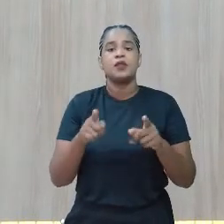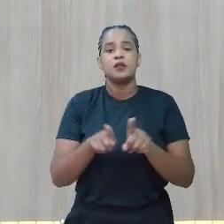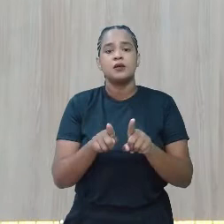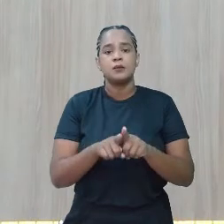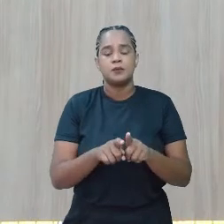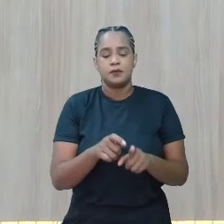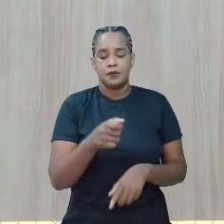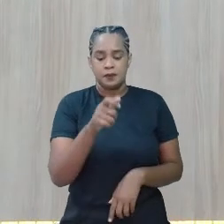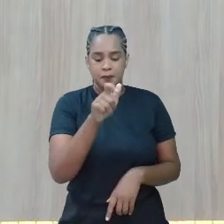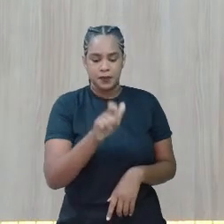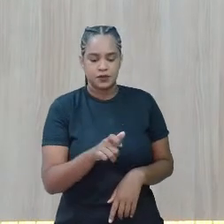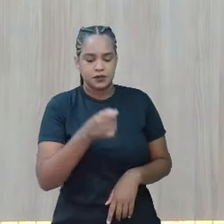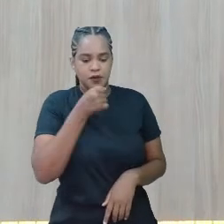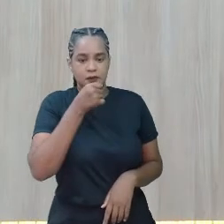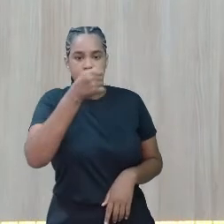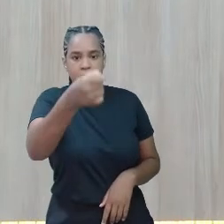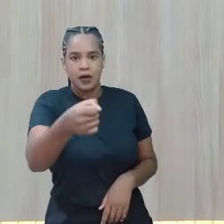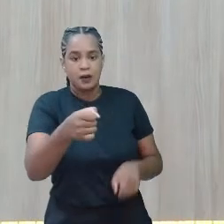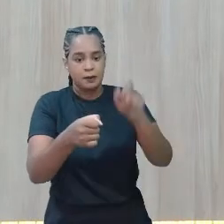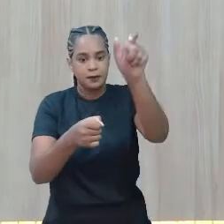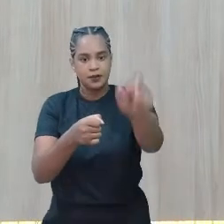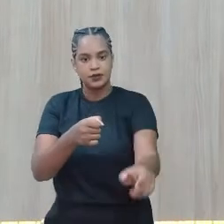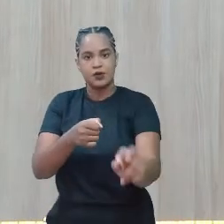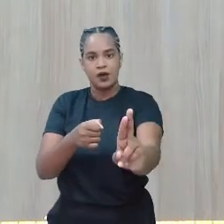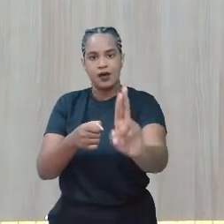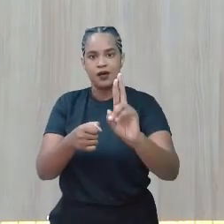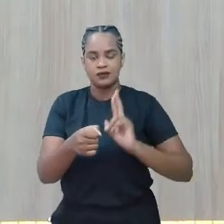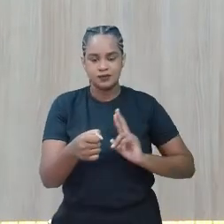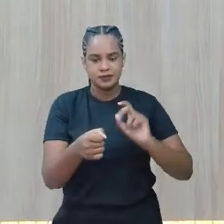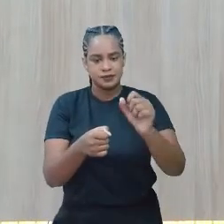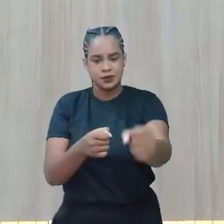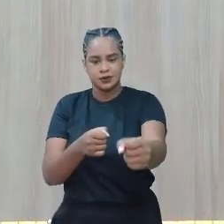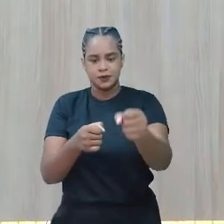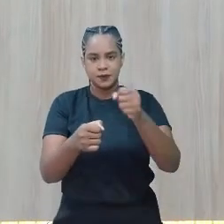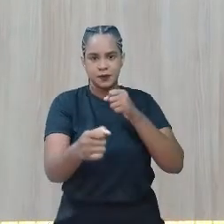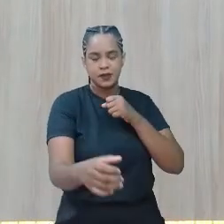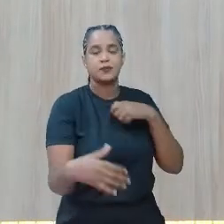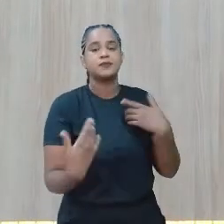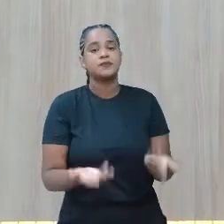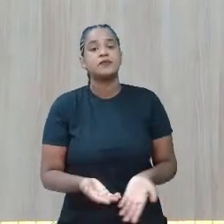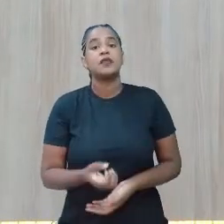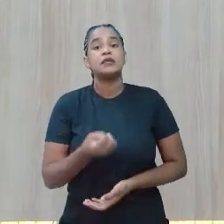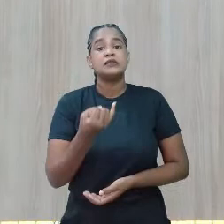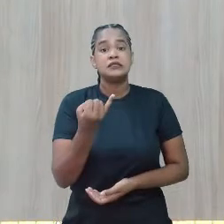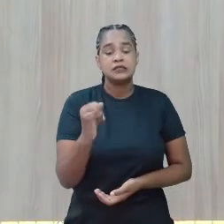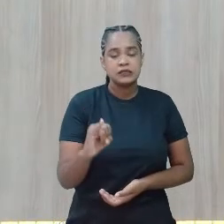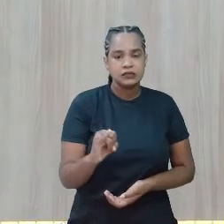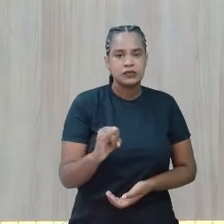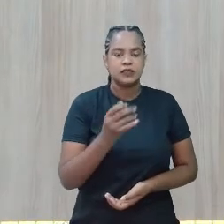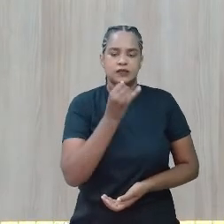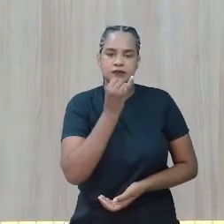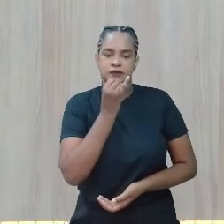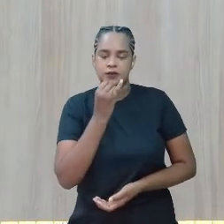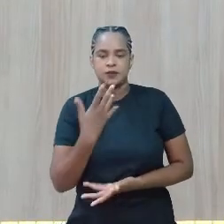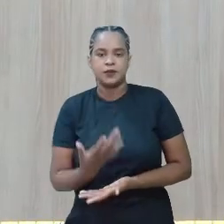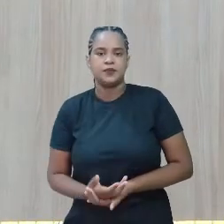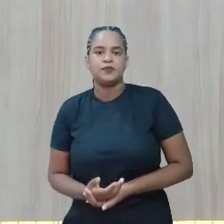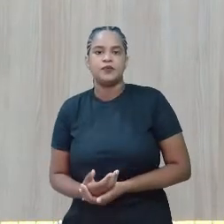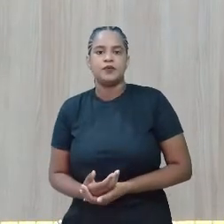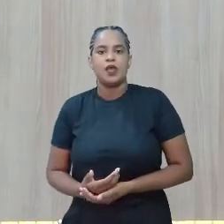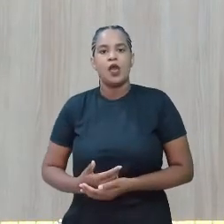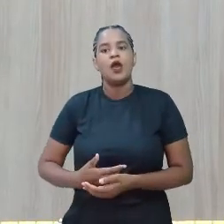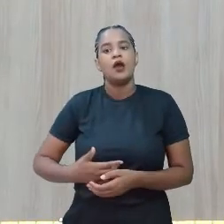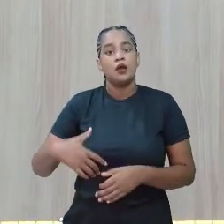sendo entrevistada. Só que quando parte para algo mais sério, como fazer uma entrevista numa